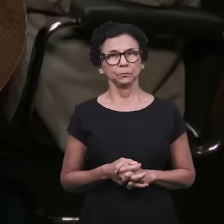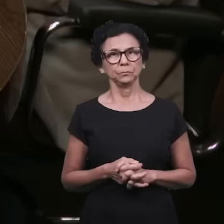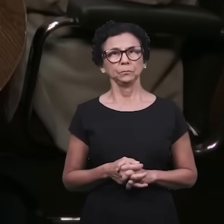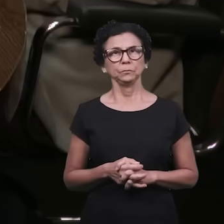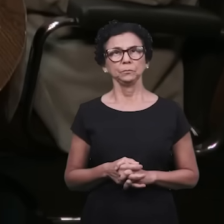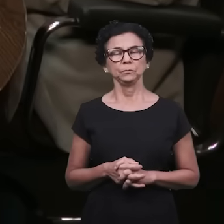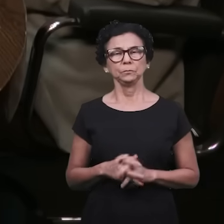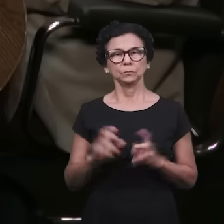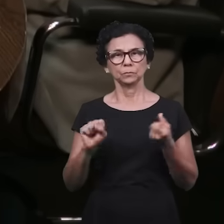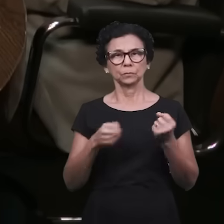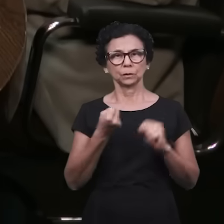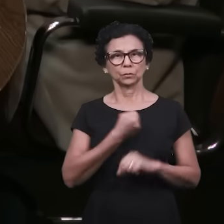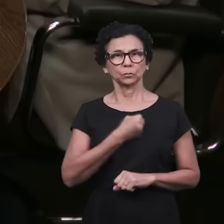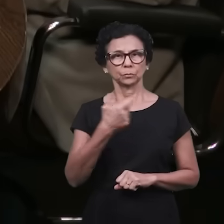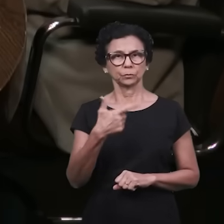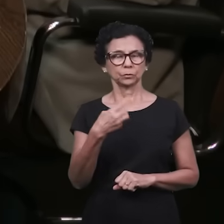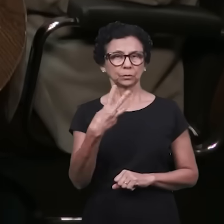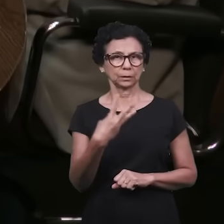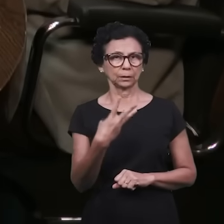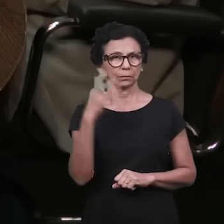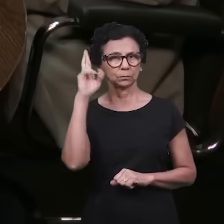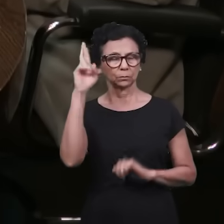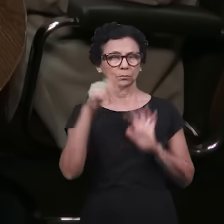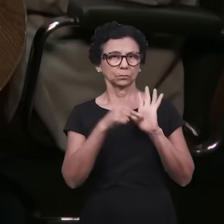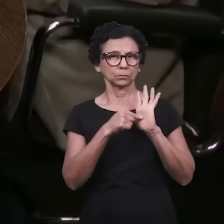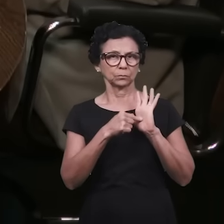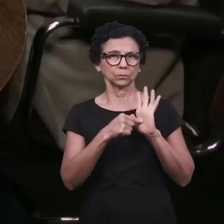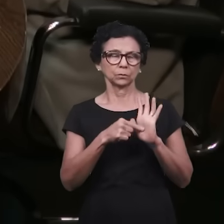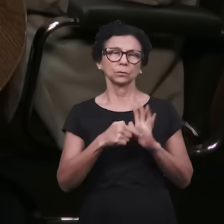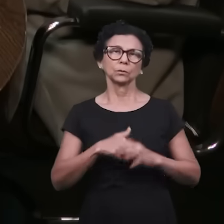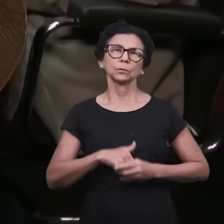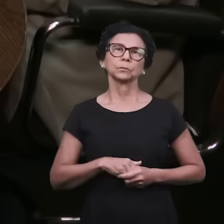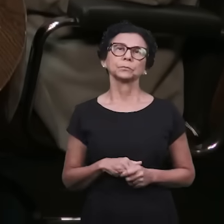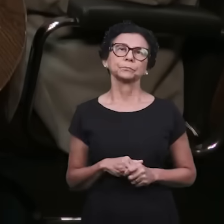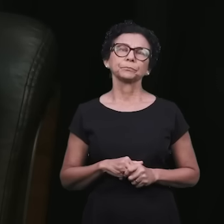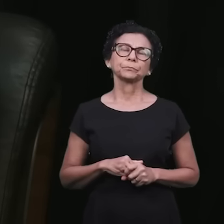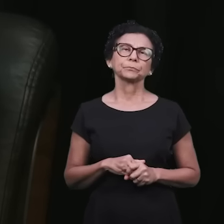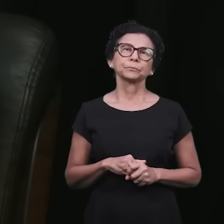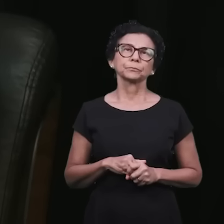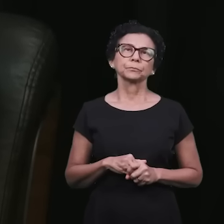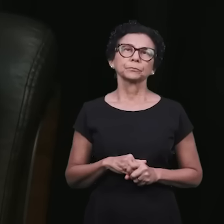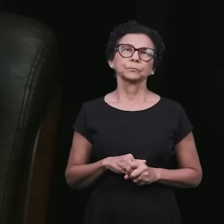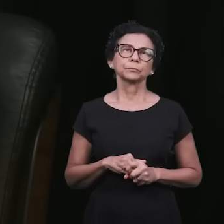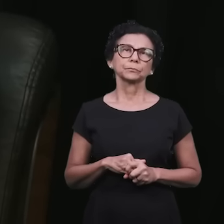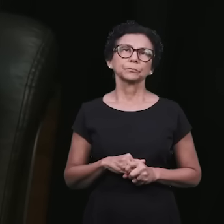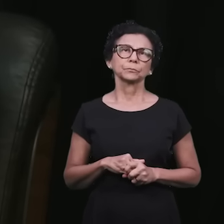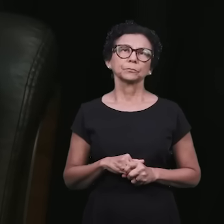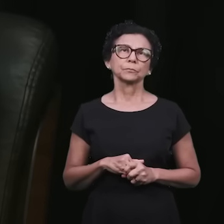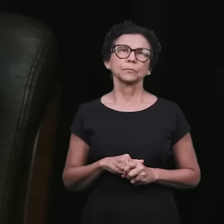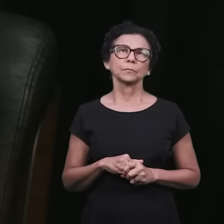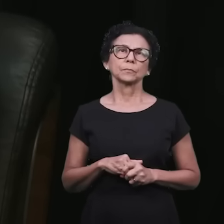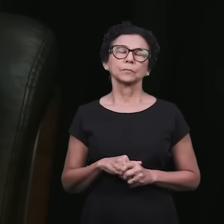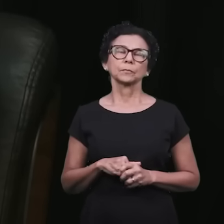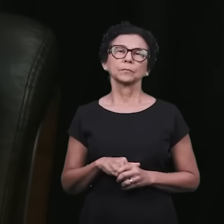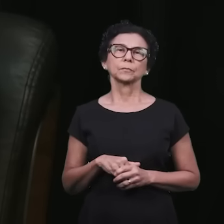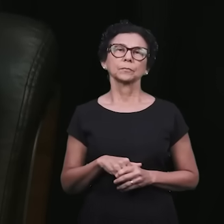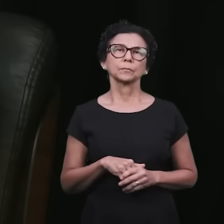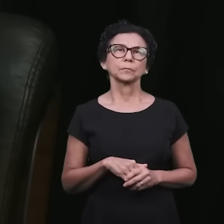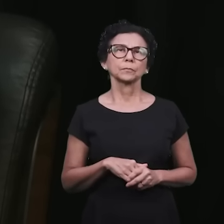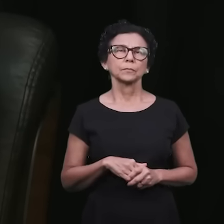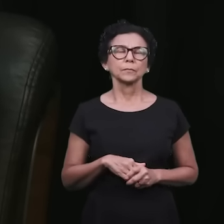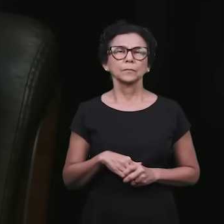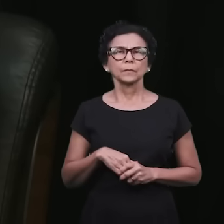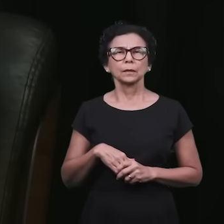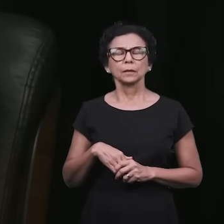Salmo 23, o Senhor mostrou, eu me lembro quando o Senhor revelou aquele culto da ovelha, né, que era